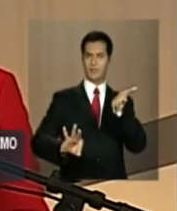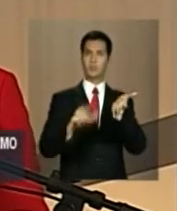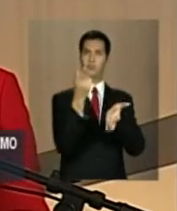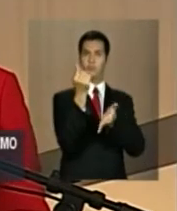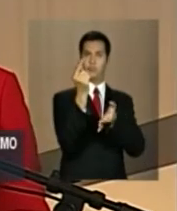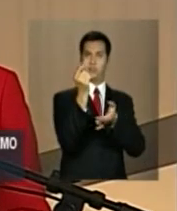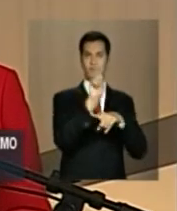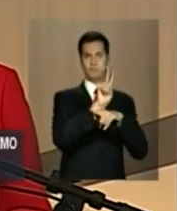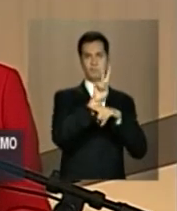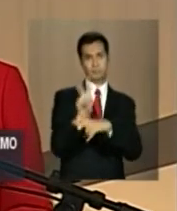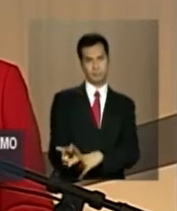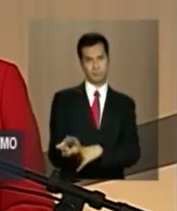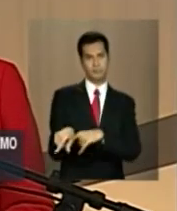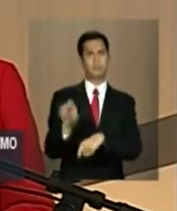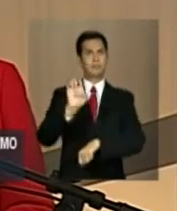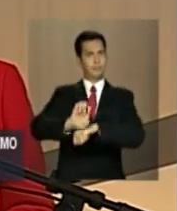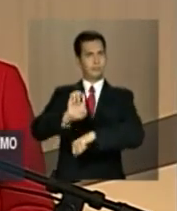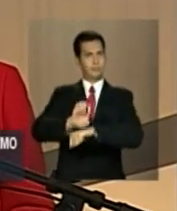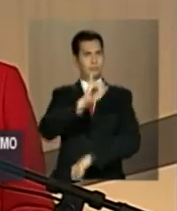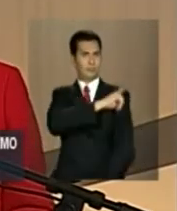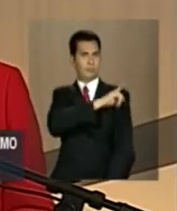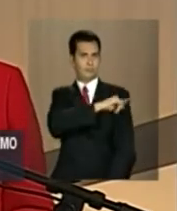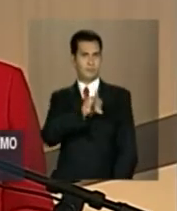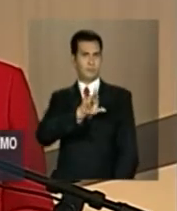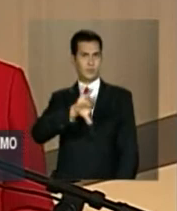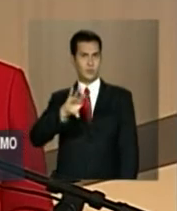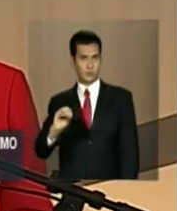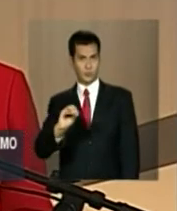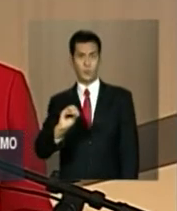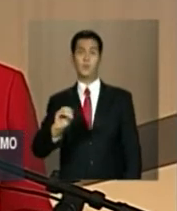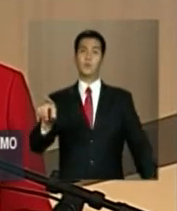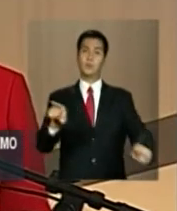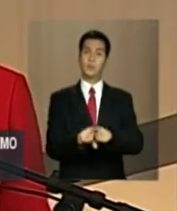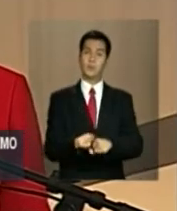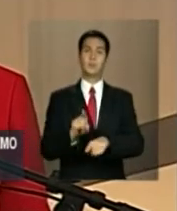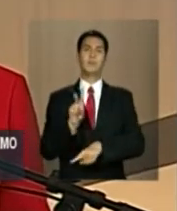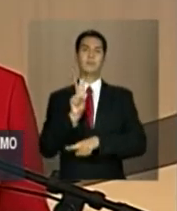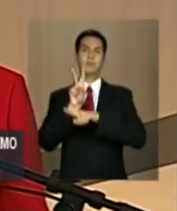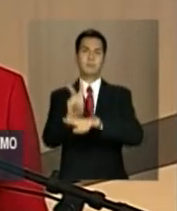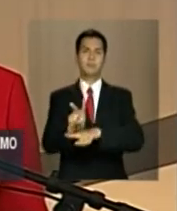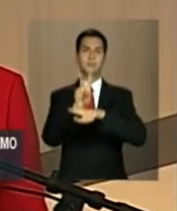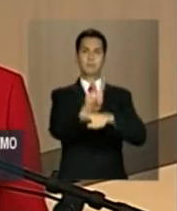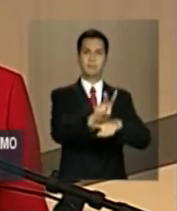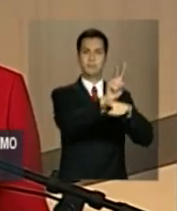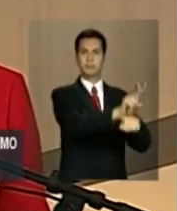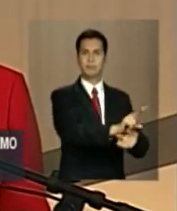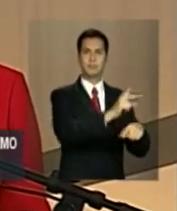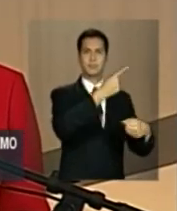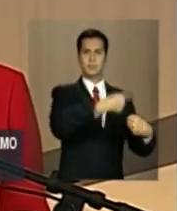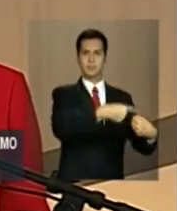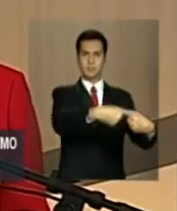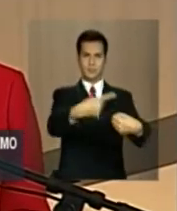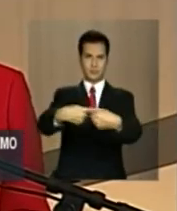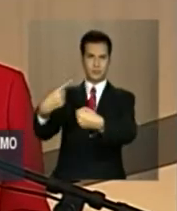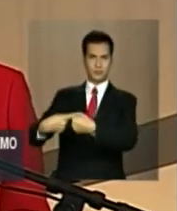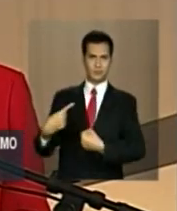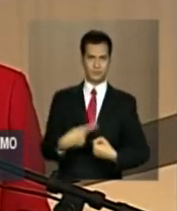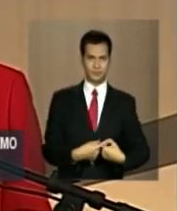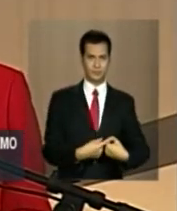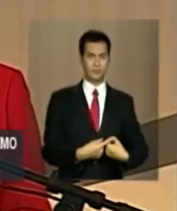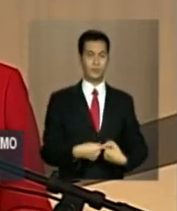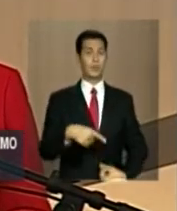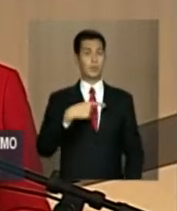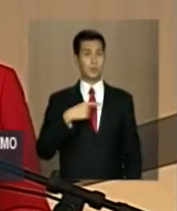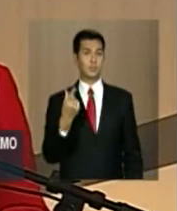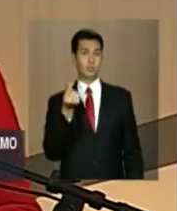Rio de Janeiro e para prefeituras do Estado do Rio de Janeiro. Serão 3,6